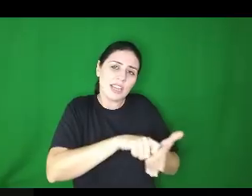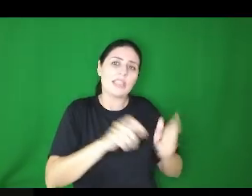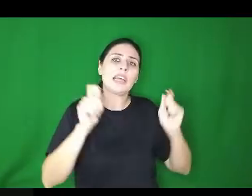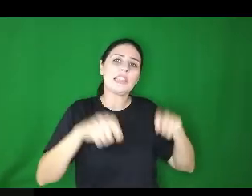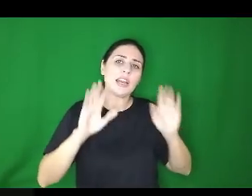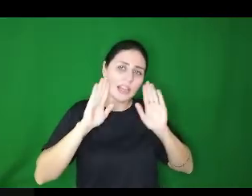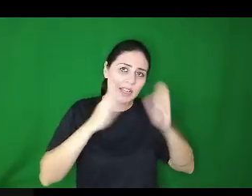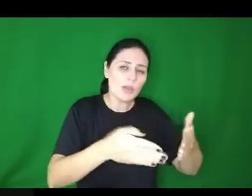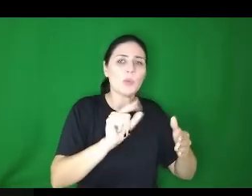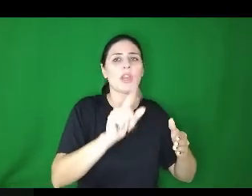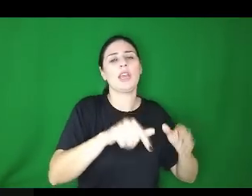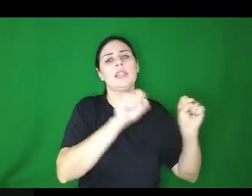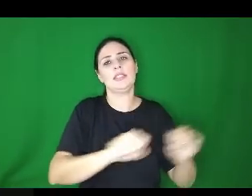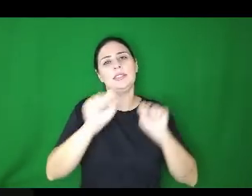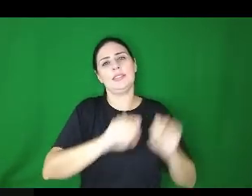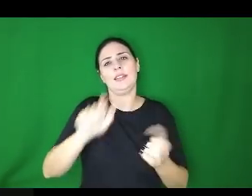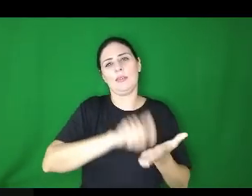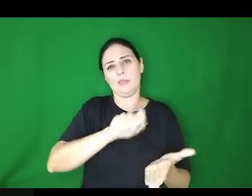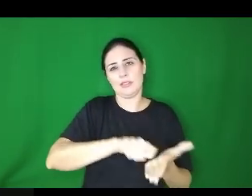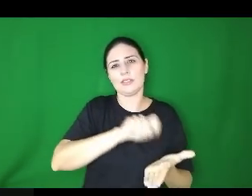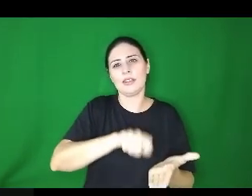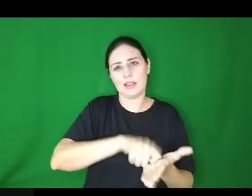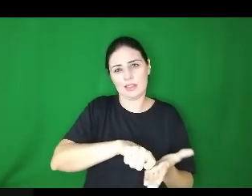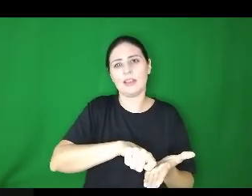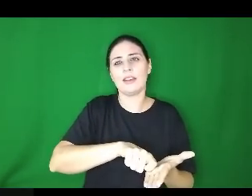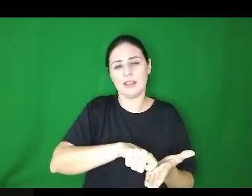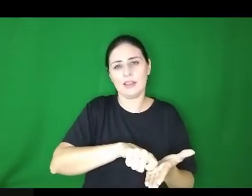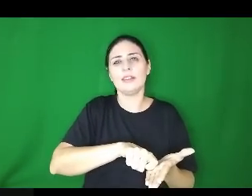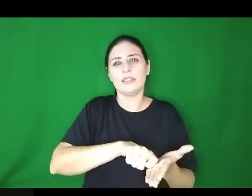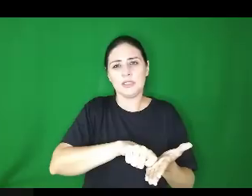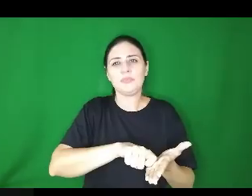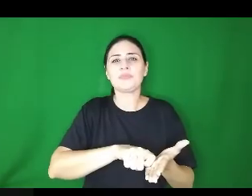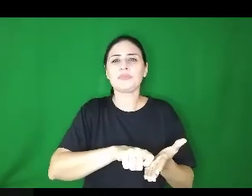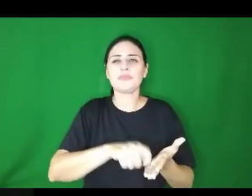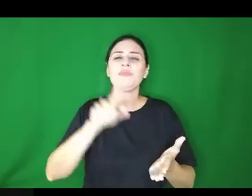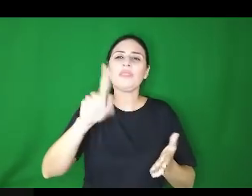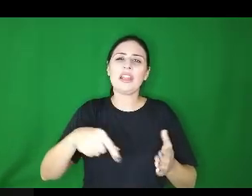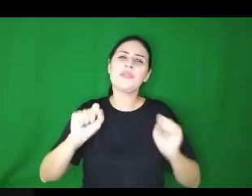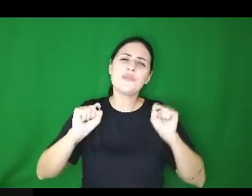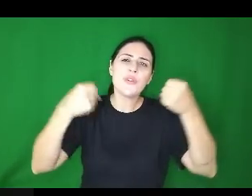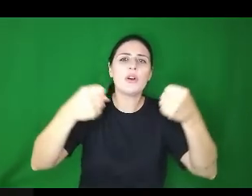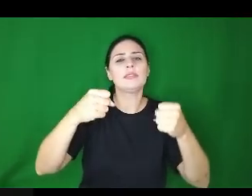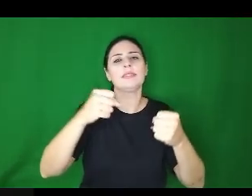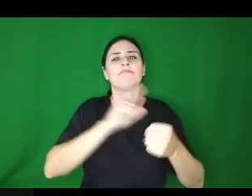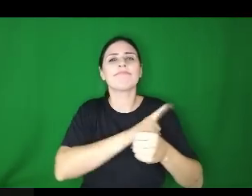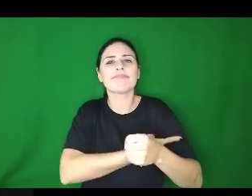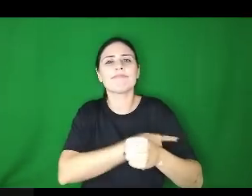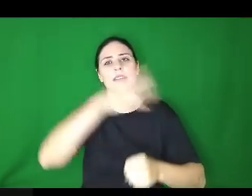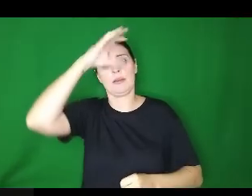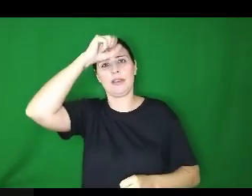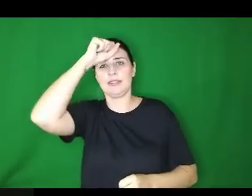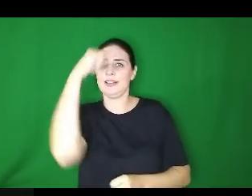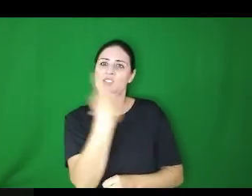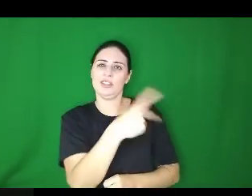leitura pode ser, e aí é um momento que a gente traz as ciências, a história, a geografia, mas não para fazer um